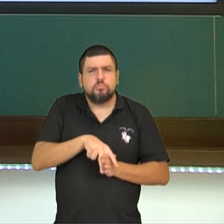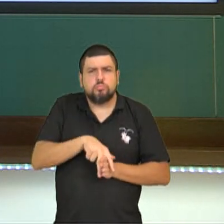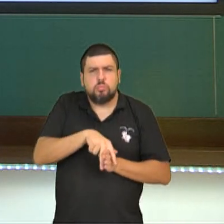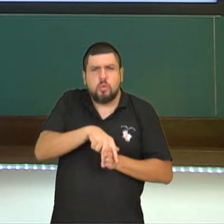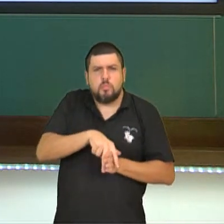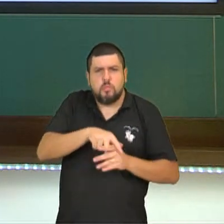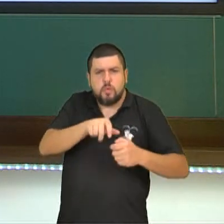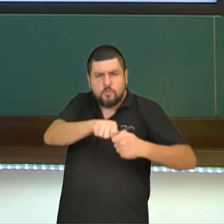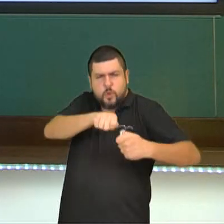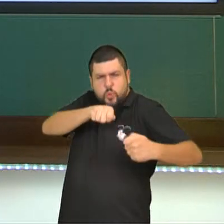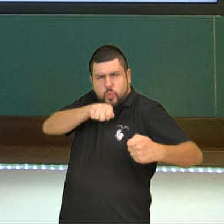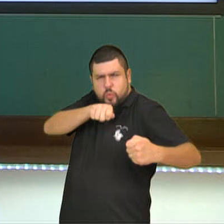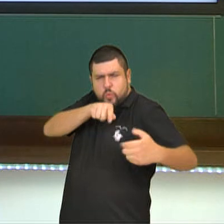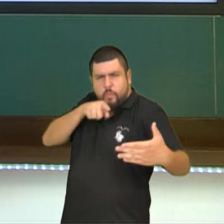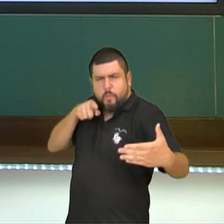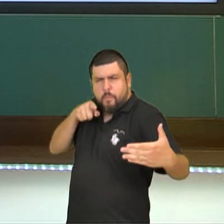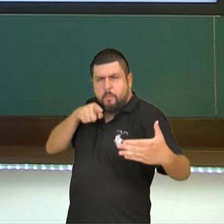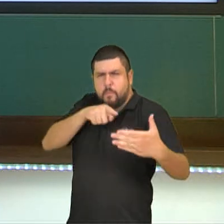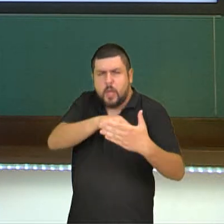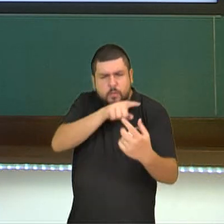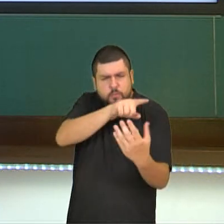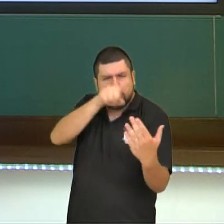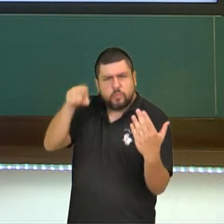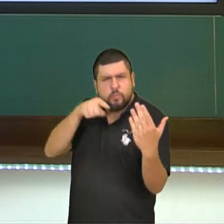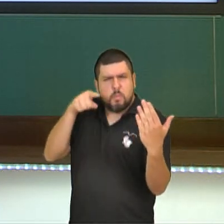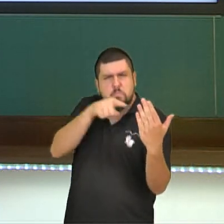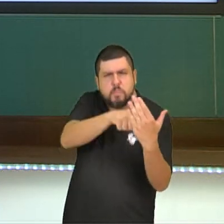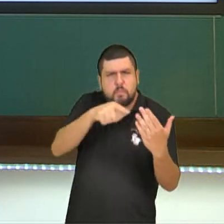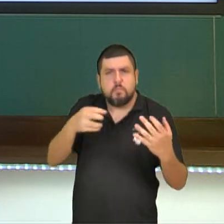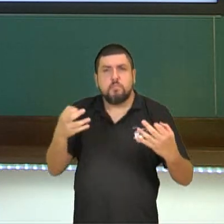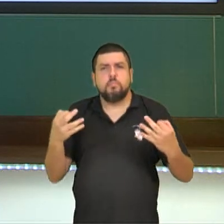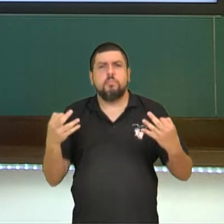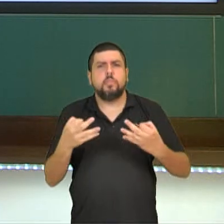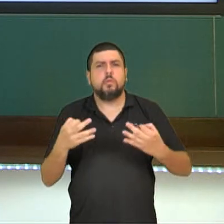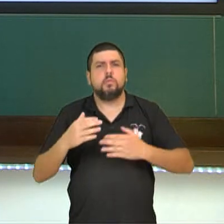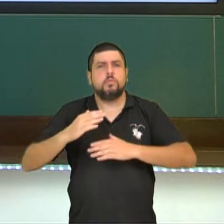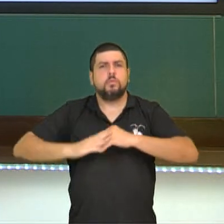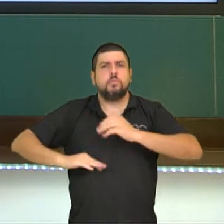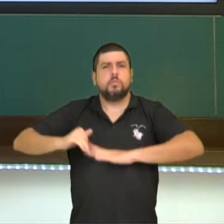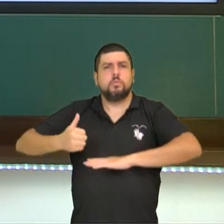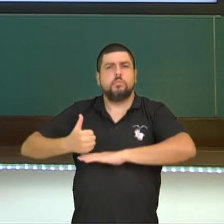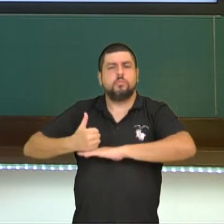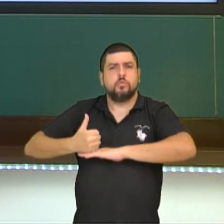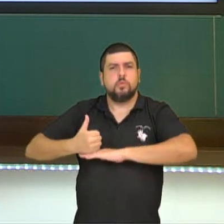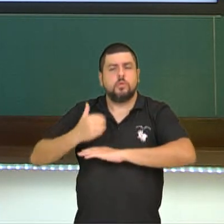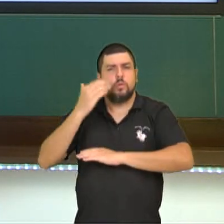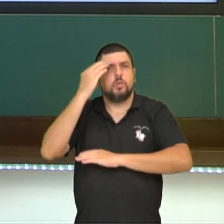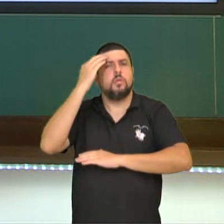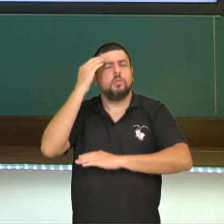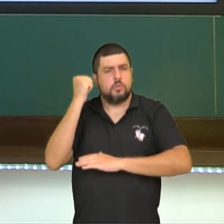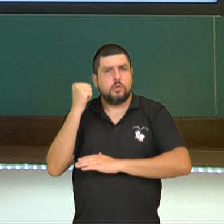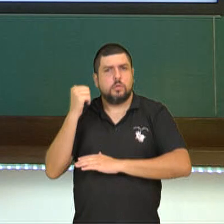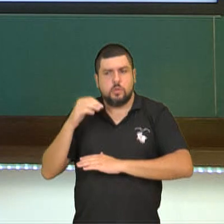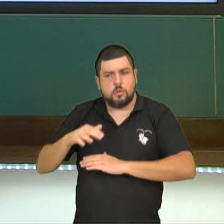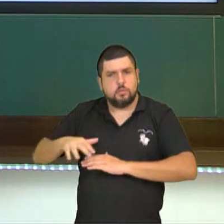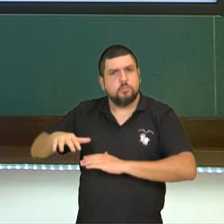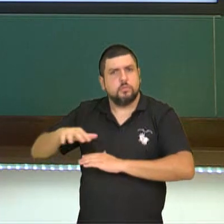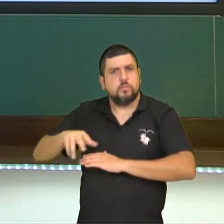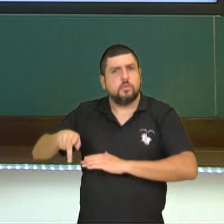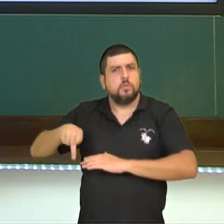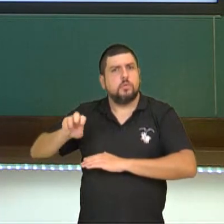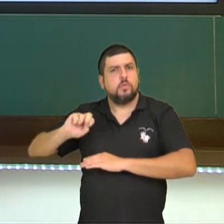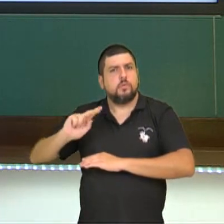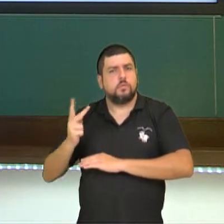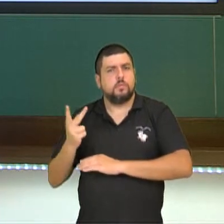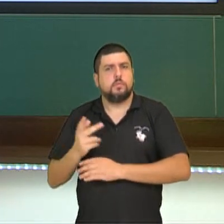tinham uma pontaria muito boa, eles eram muito preparados com essa técnica, né, de arqueiros, como arqueiros, ok?